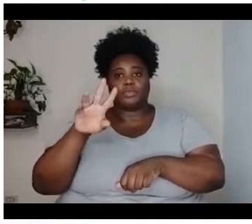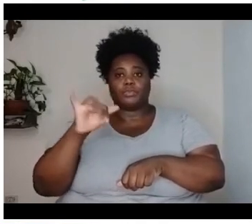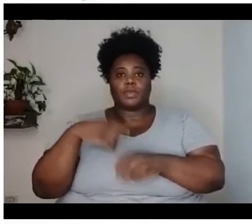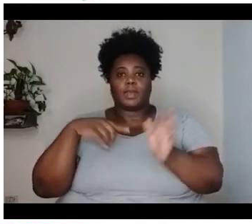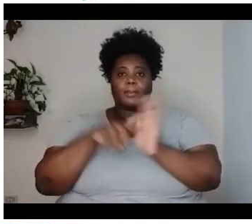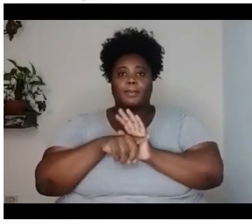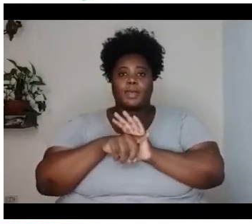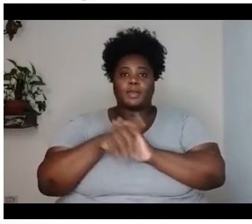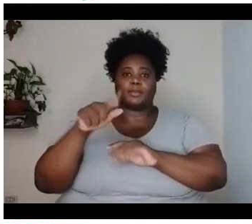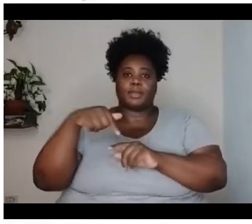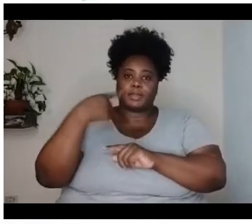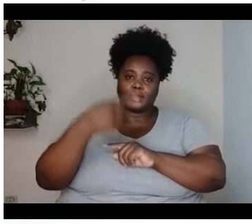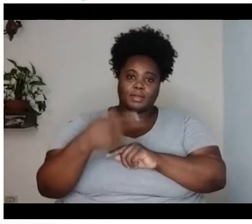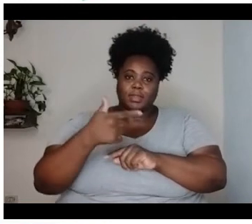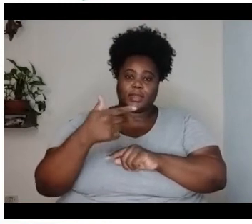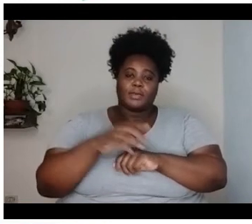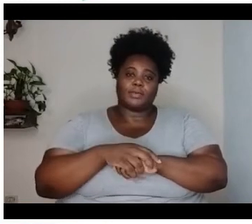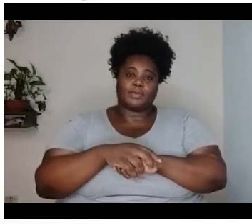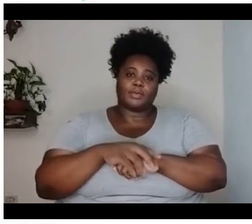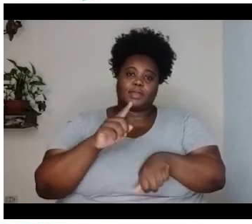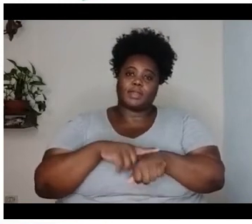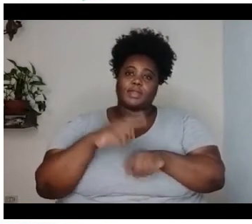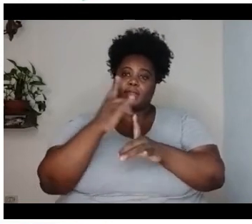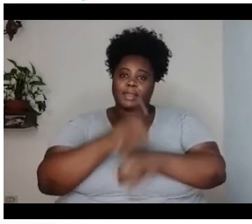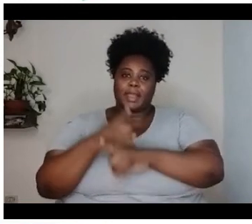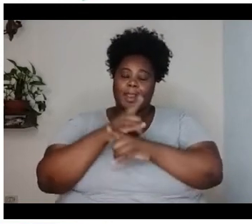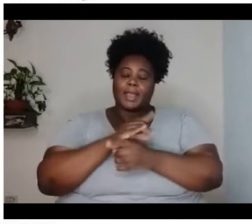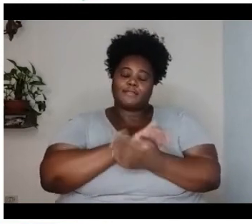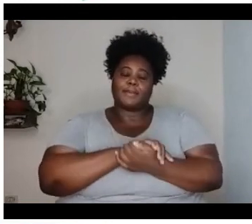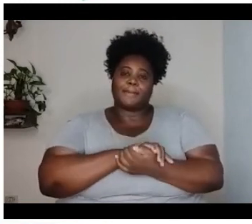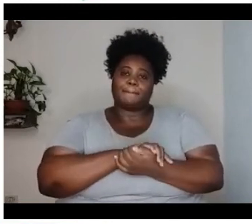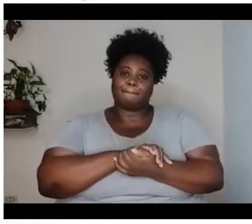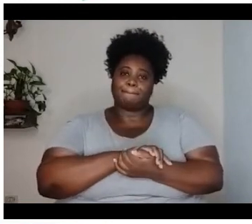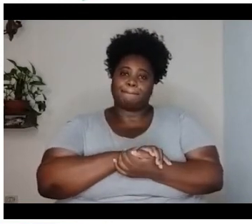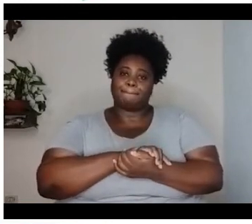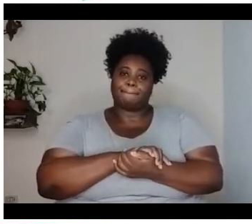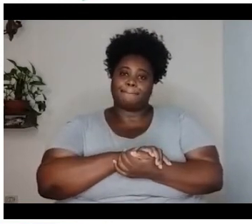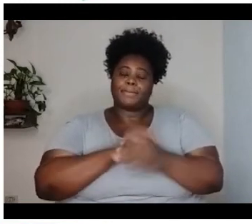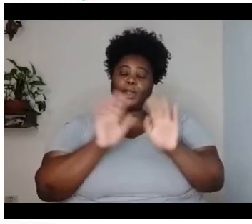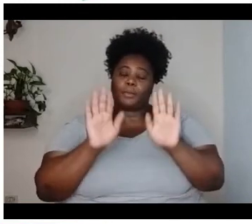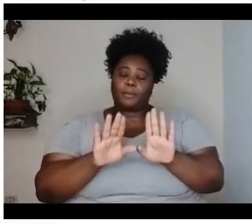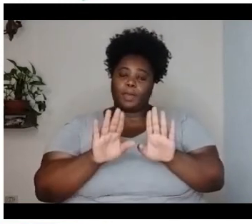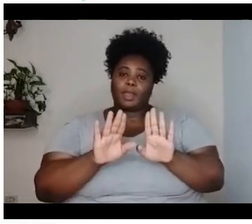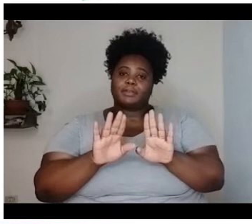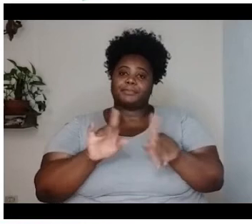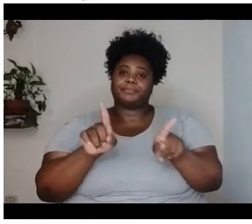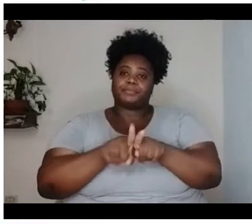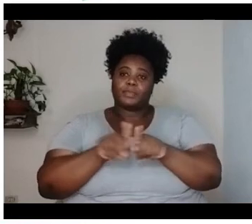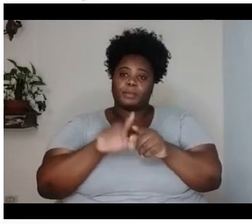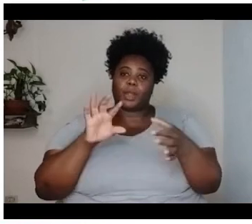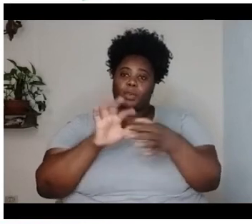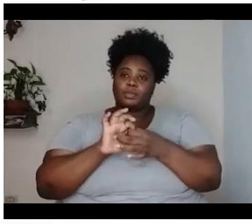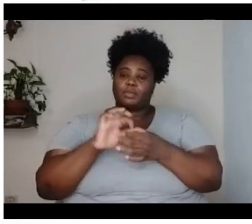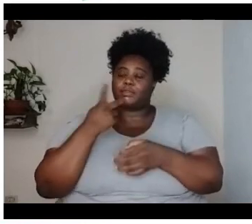segunda fase, digamos assim, desta live, assim. mas criando essa conexão com o que você acabou